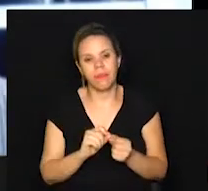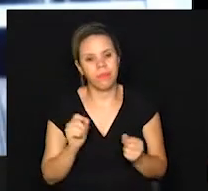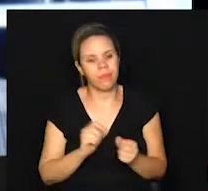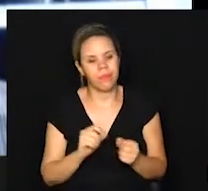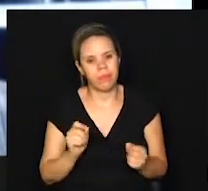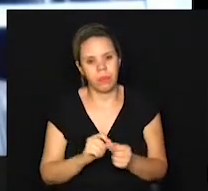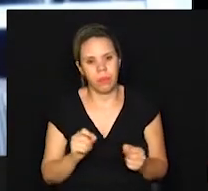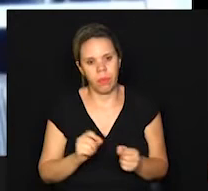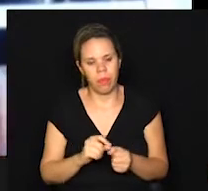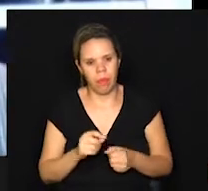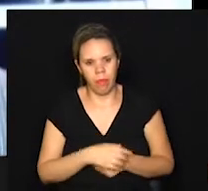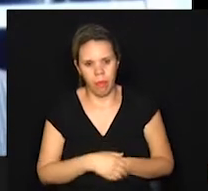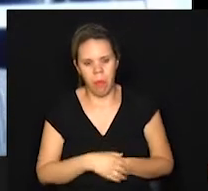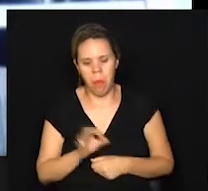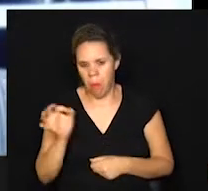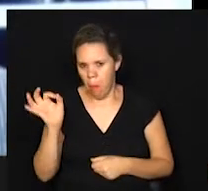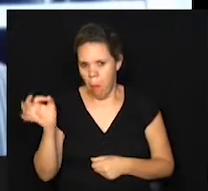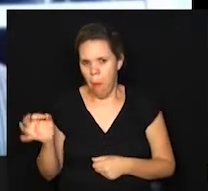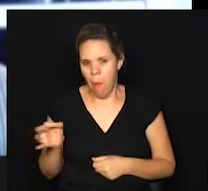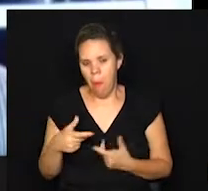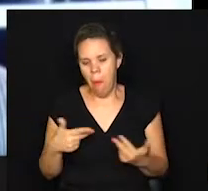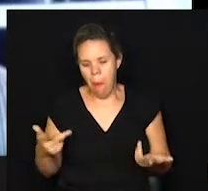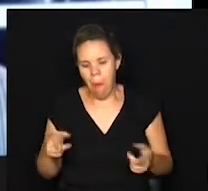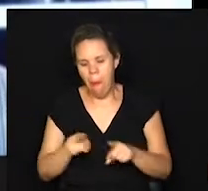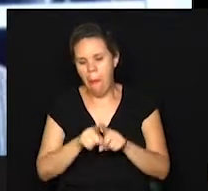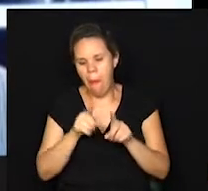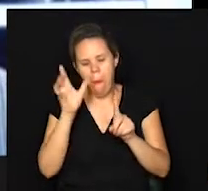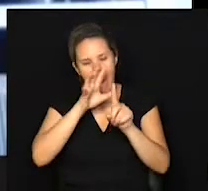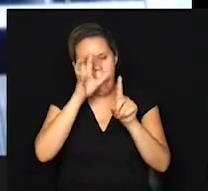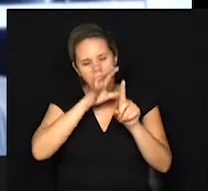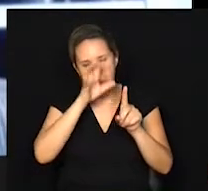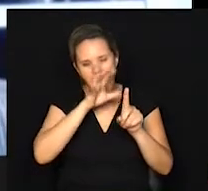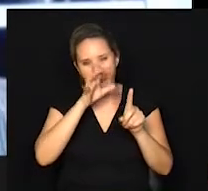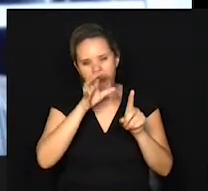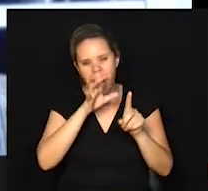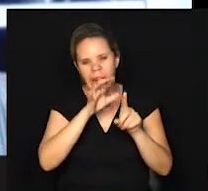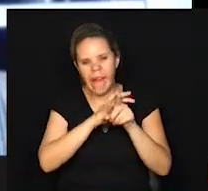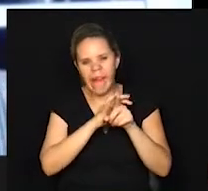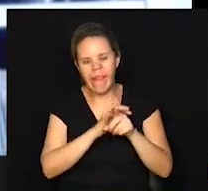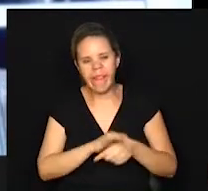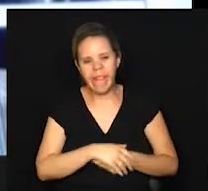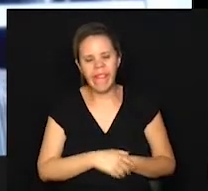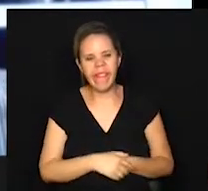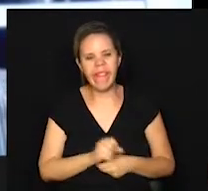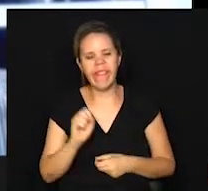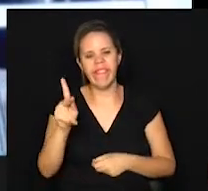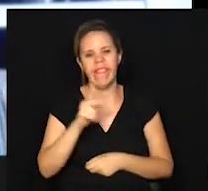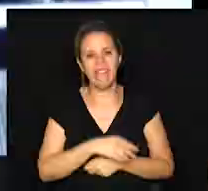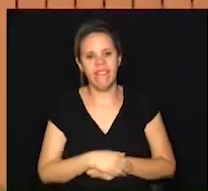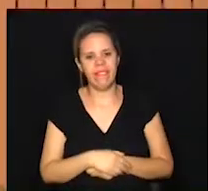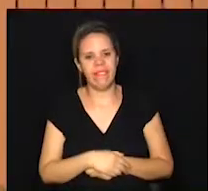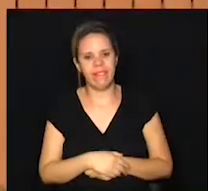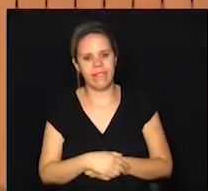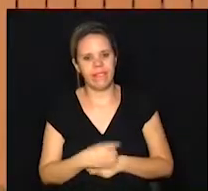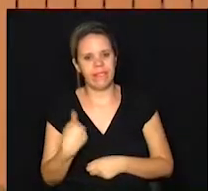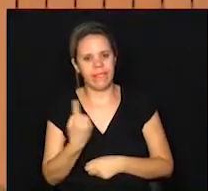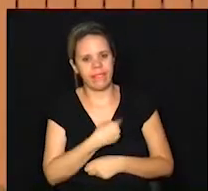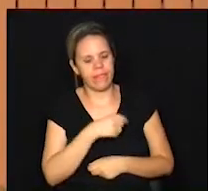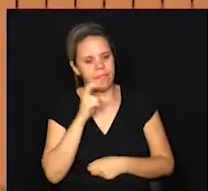mas com certeza tem essa coisa do assédio moral e tudo mais. Ok. Nós vamos